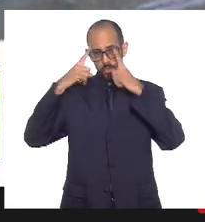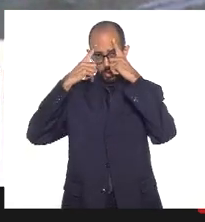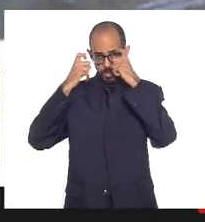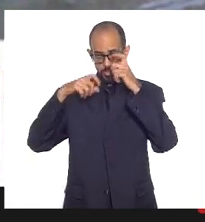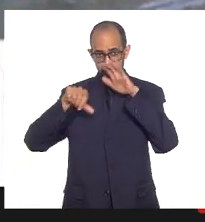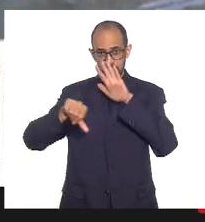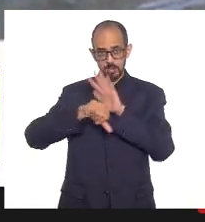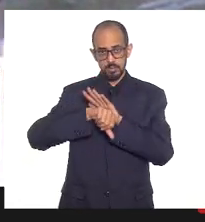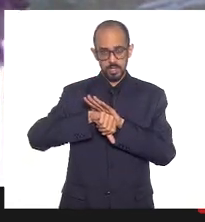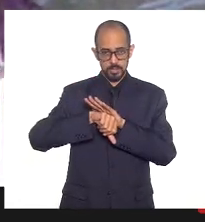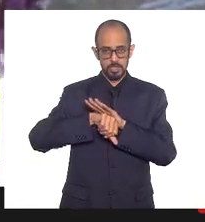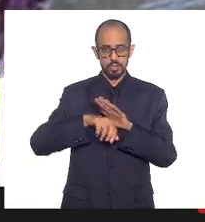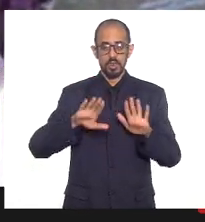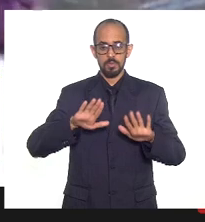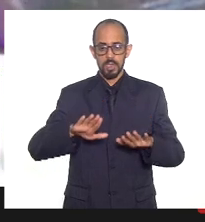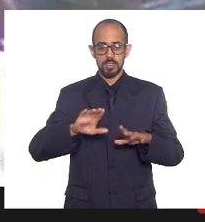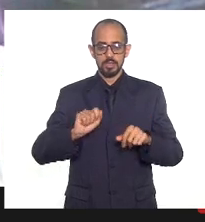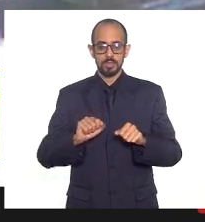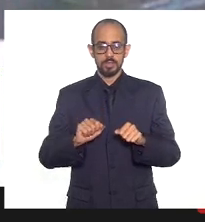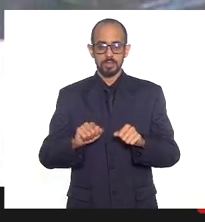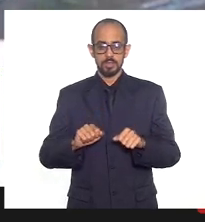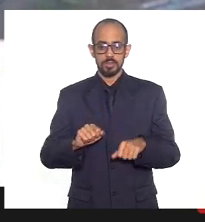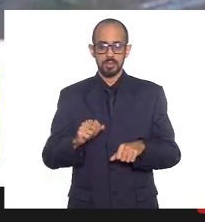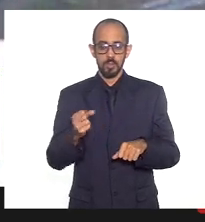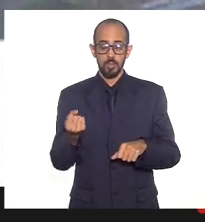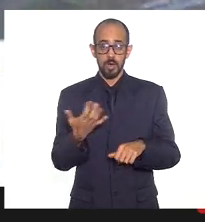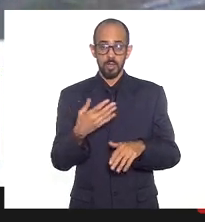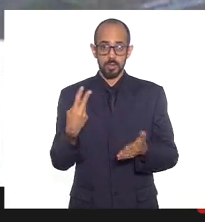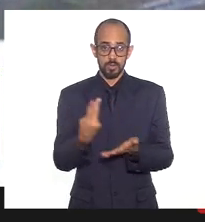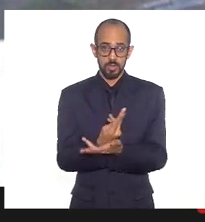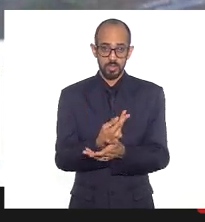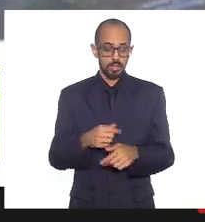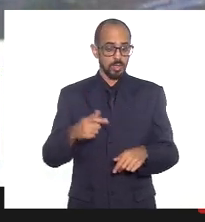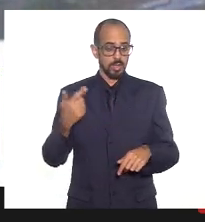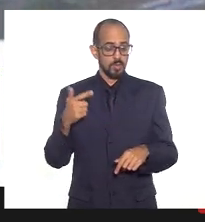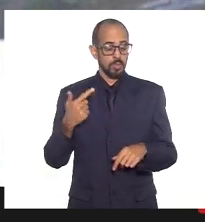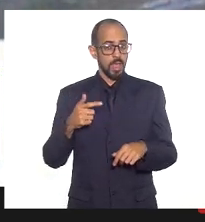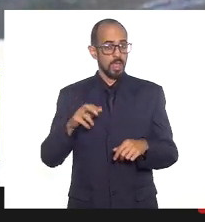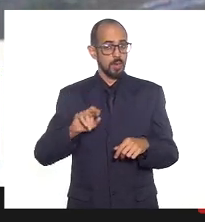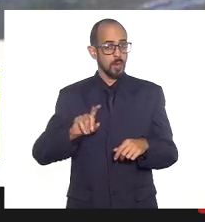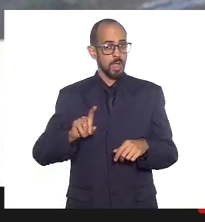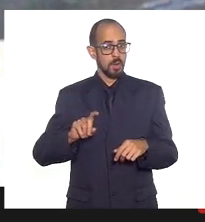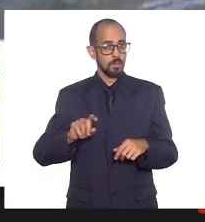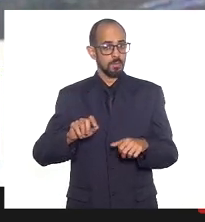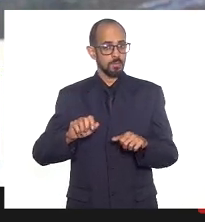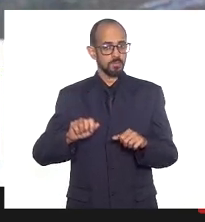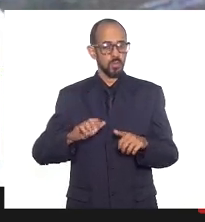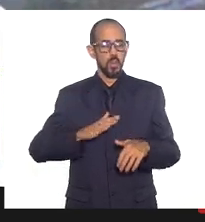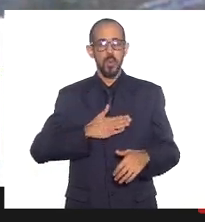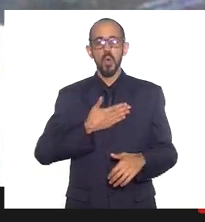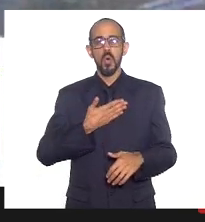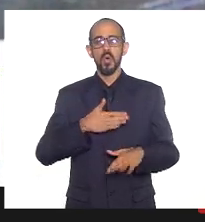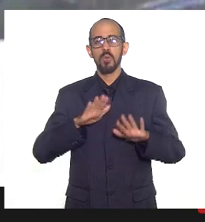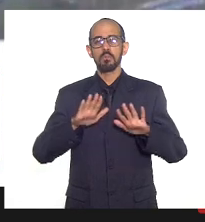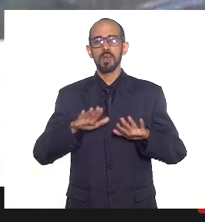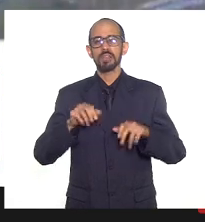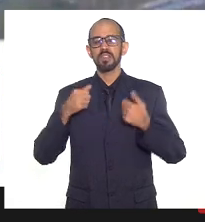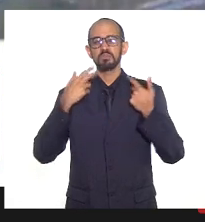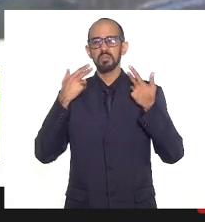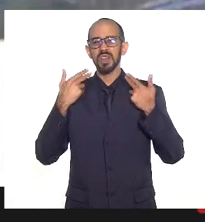quando a partir desse noticiar não se noticia como uma tragédia, mas sim na perspectiva de